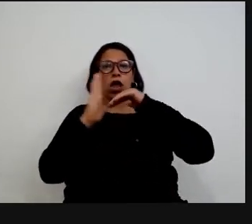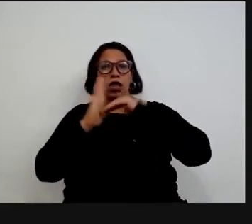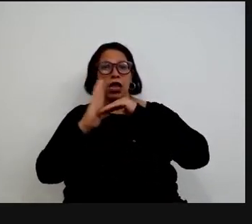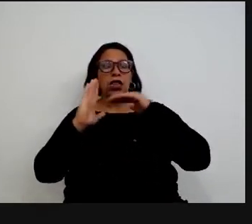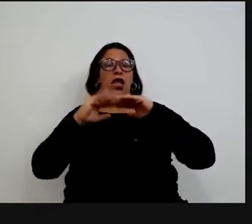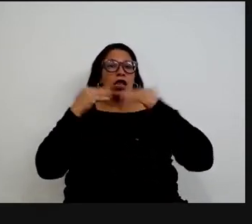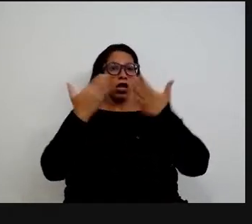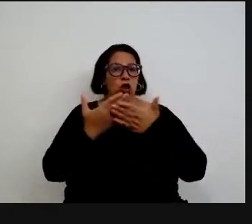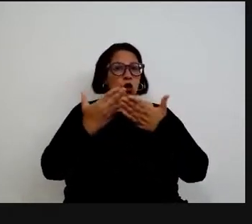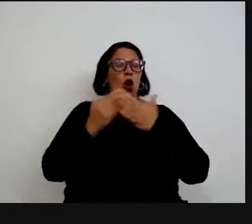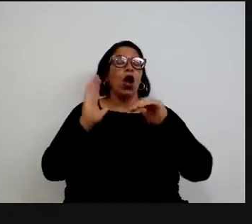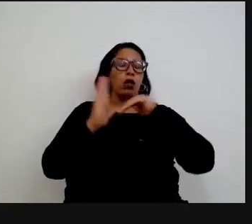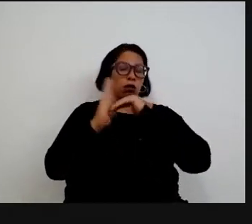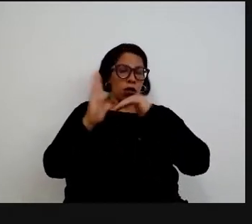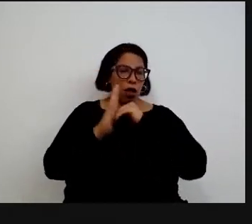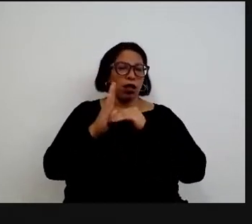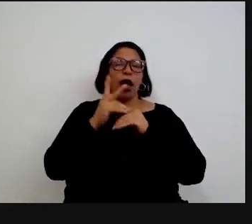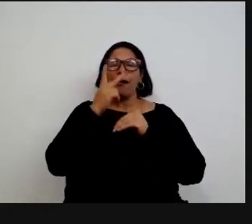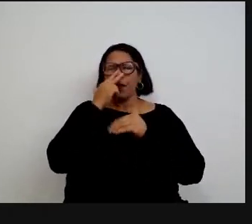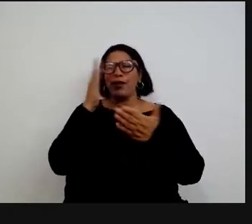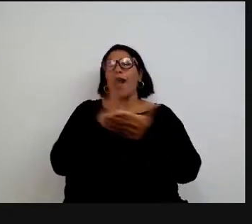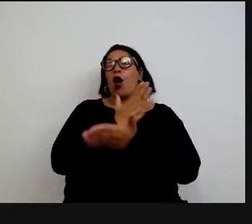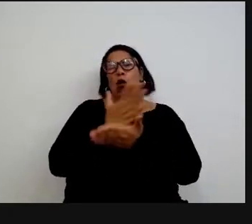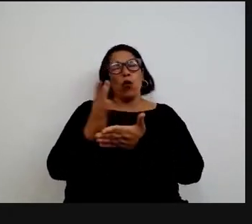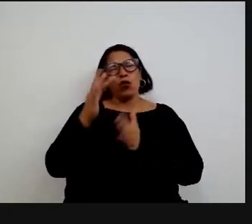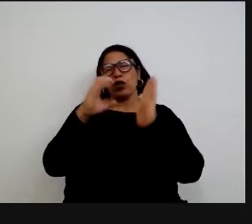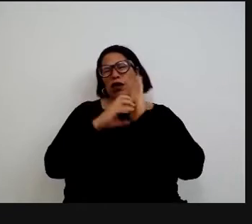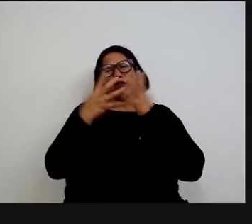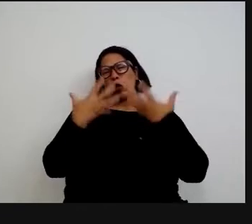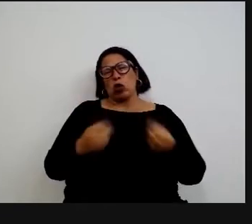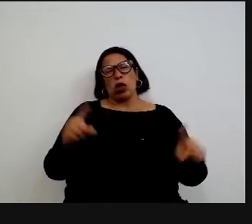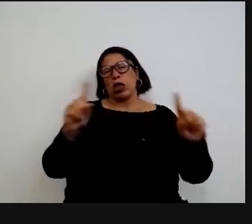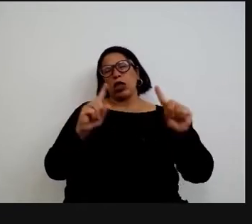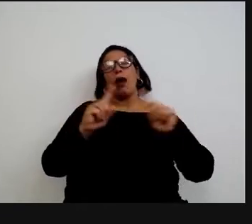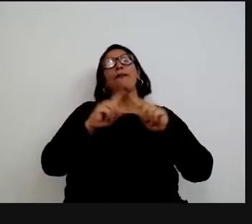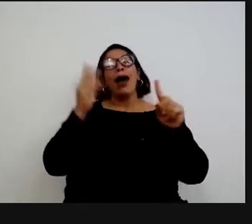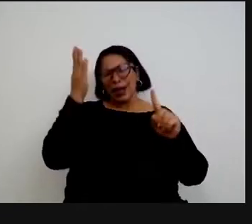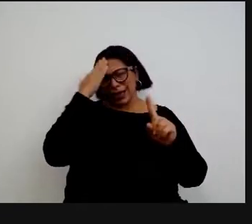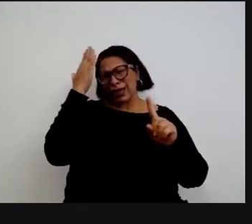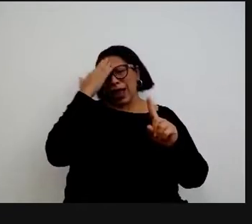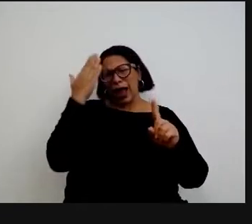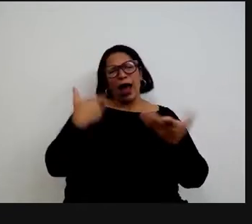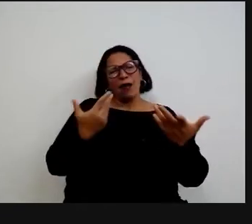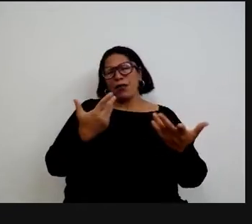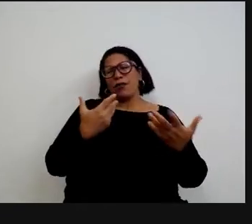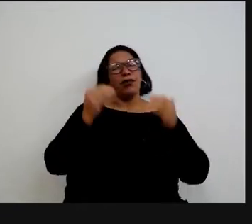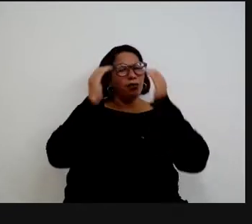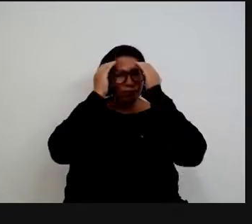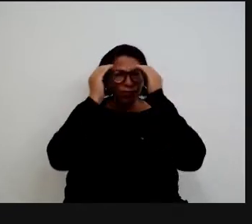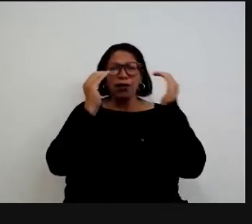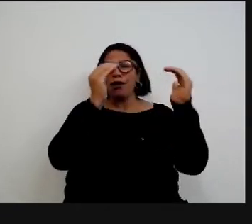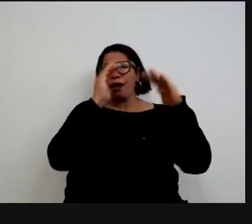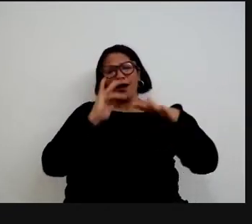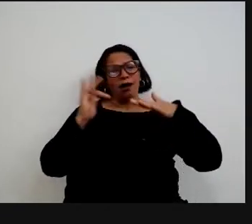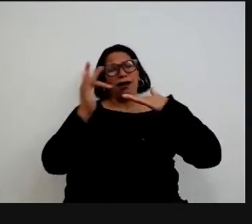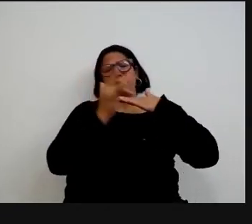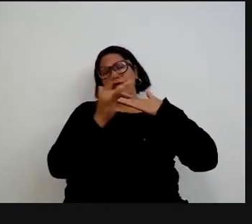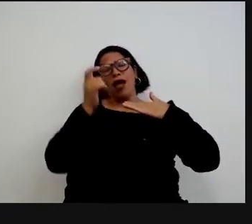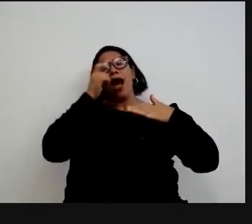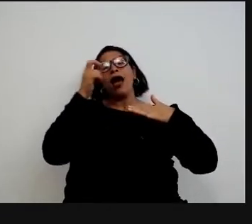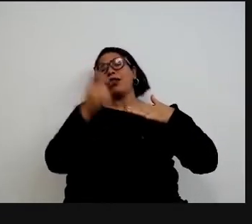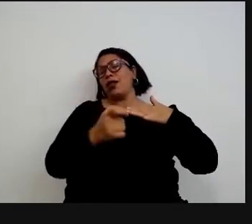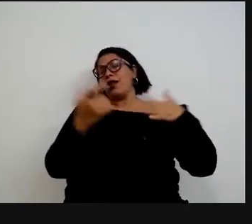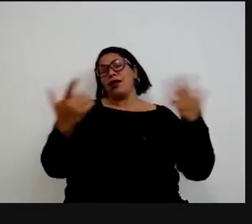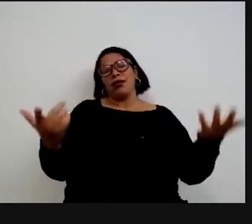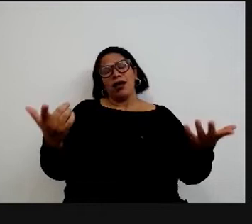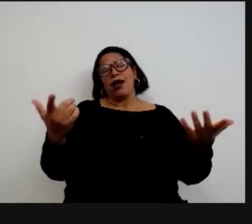que bem ou mal a gente acaba sendo também um pouquinho resistente algumas vezes, mas a gente tem conhecimento que a gente não pode fugir disso. Então, é até